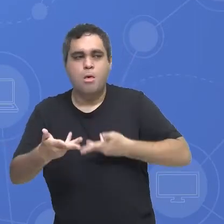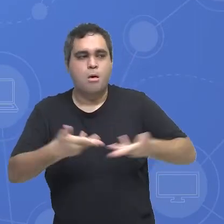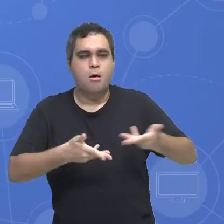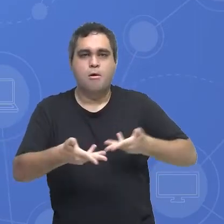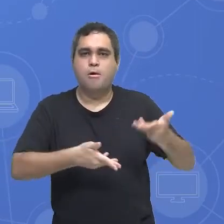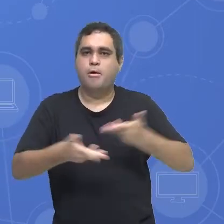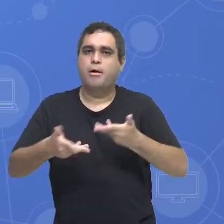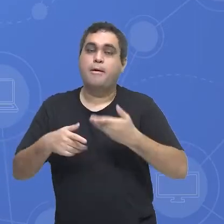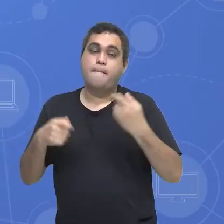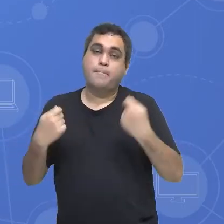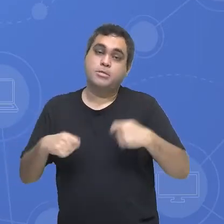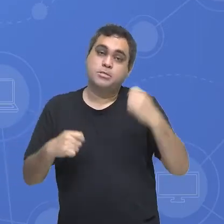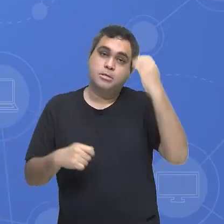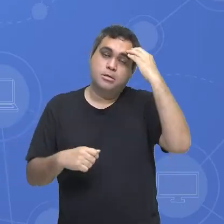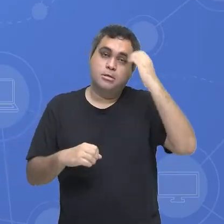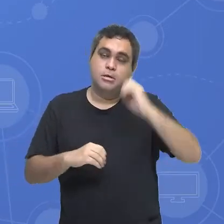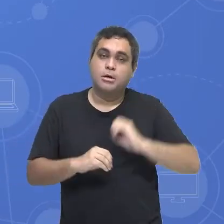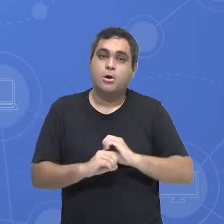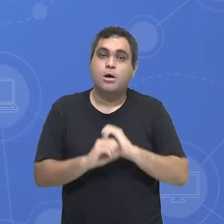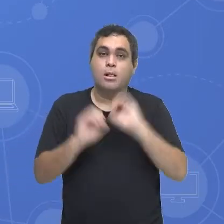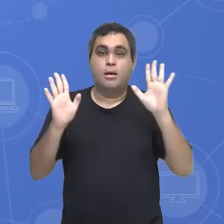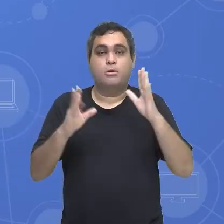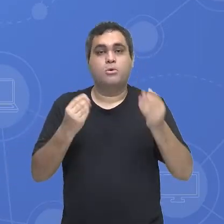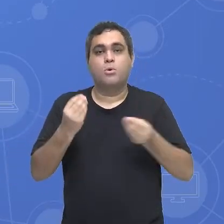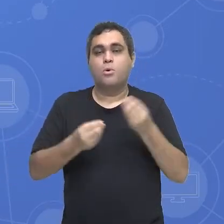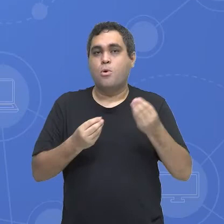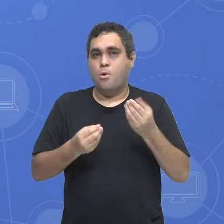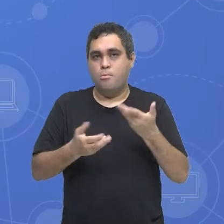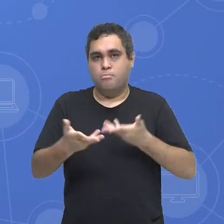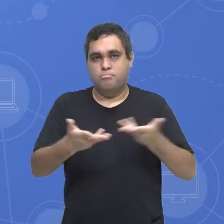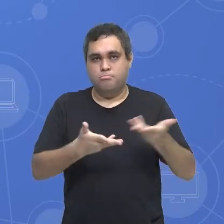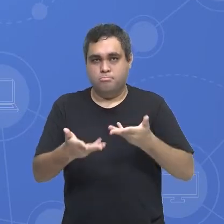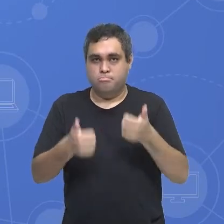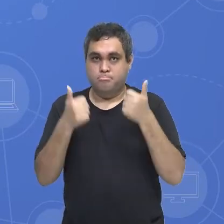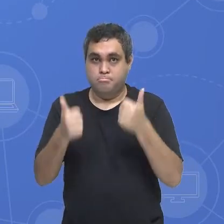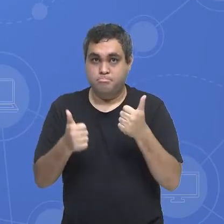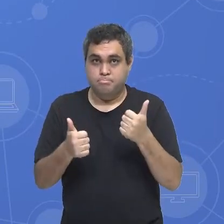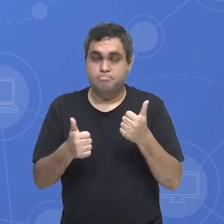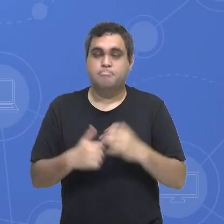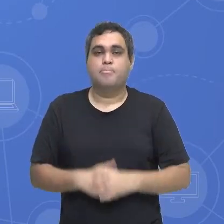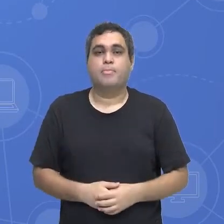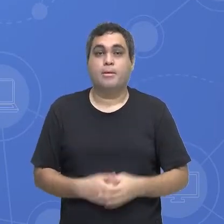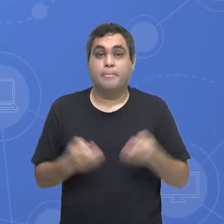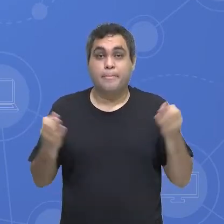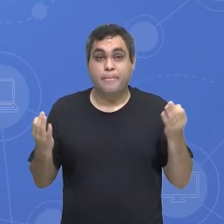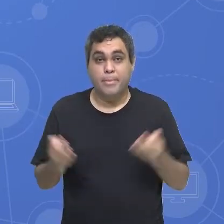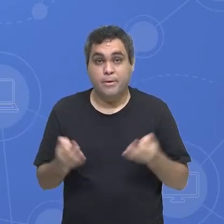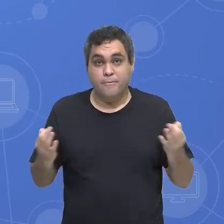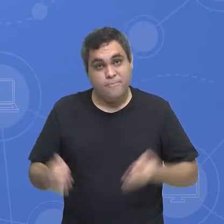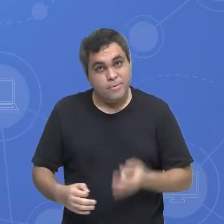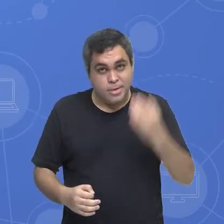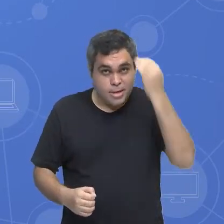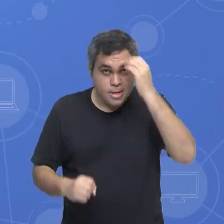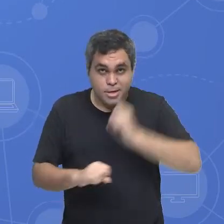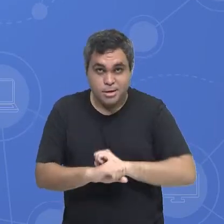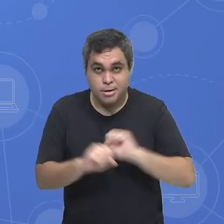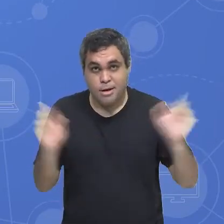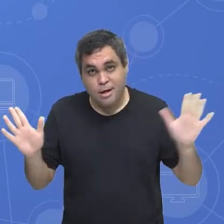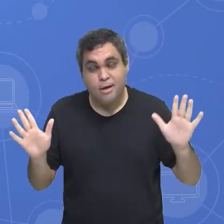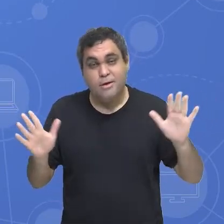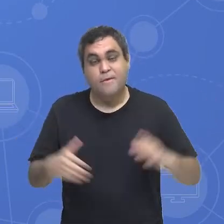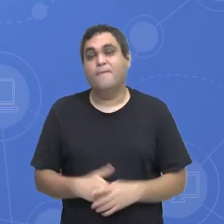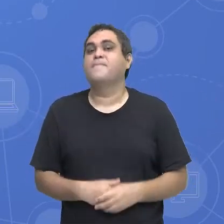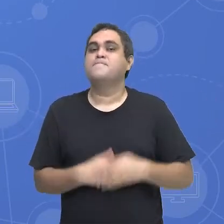a conviver, né, junto com o outro e não isoladamente. Perfeito, meus queridos, entenderam um pouquinho essa